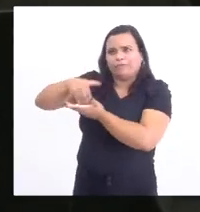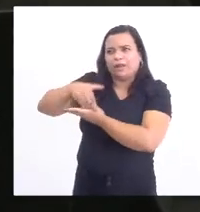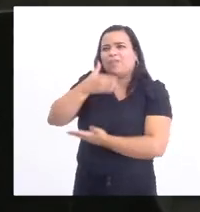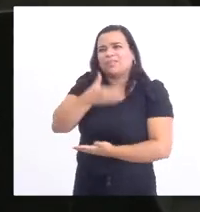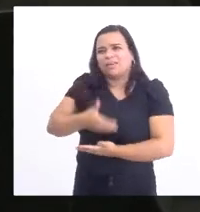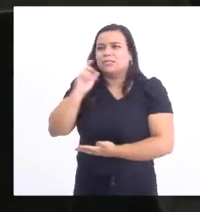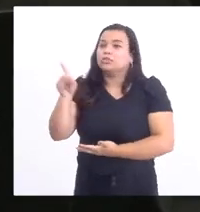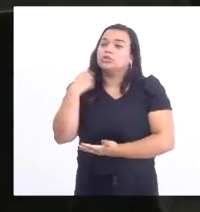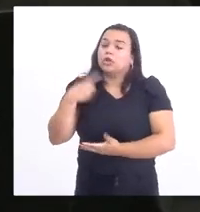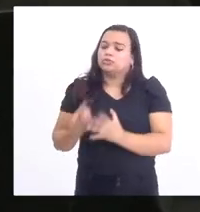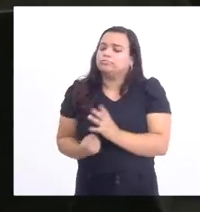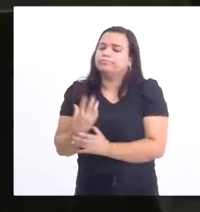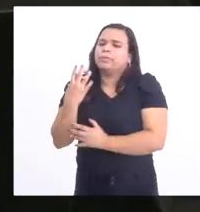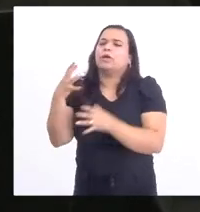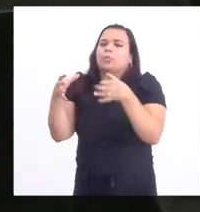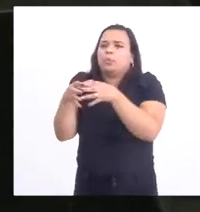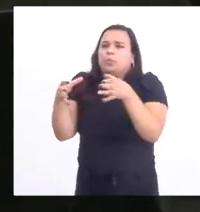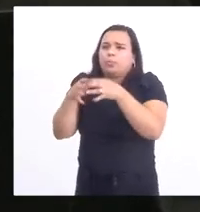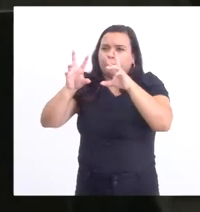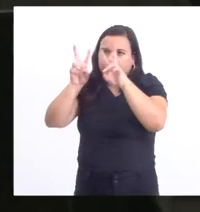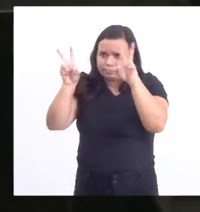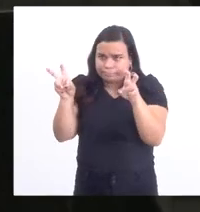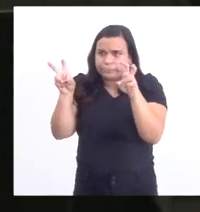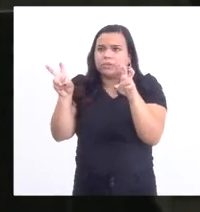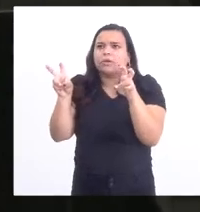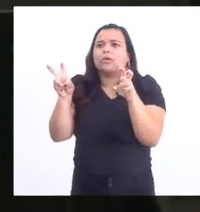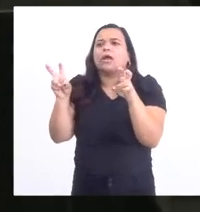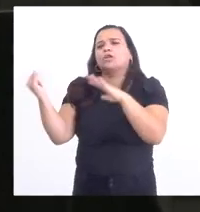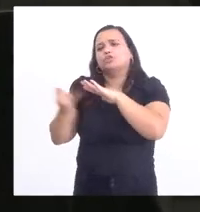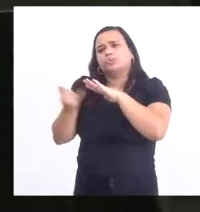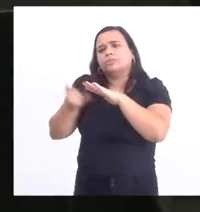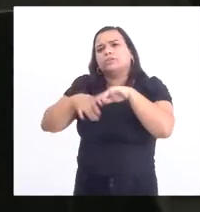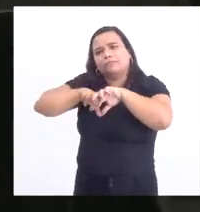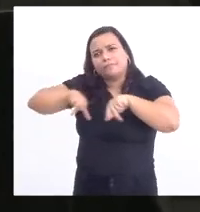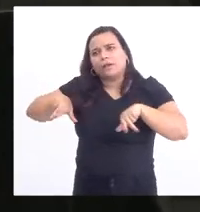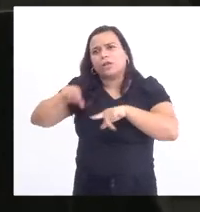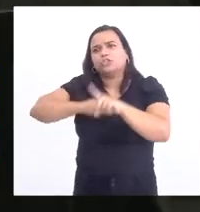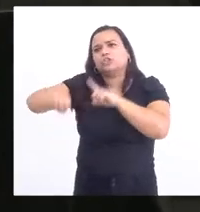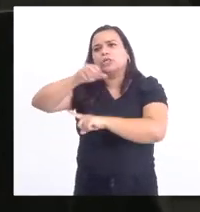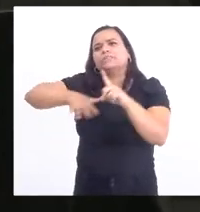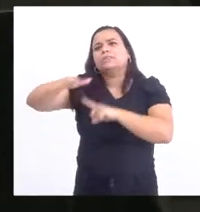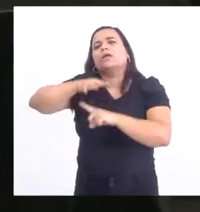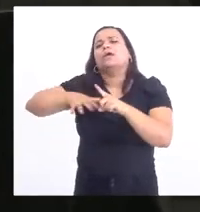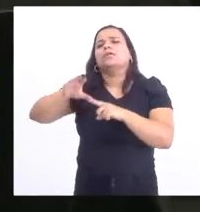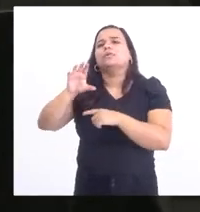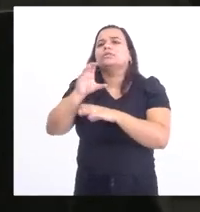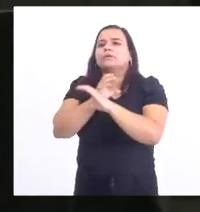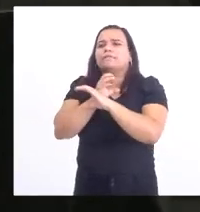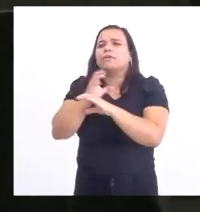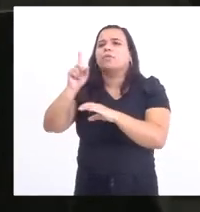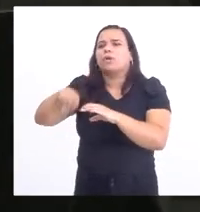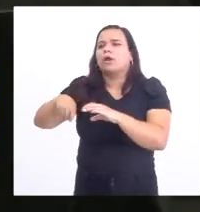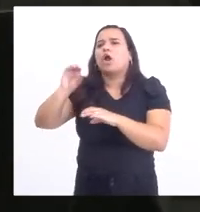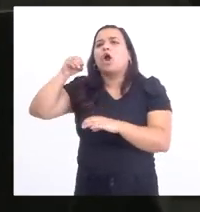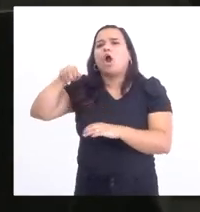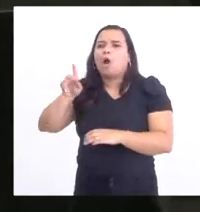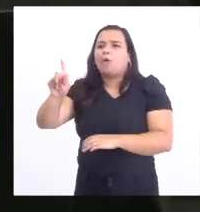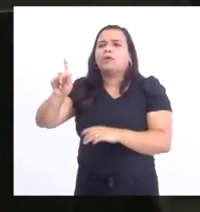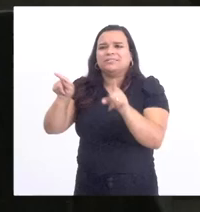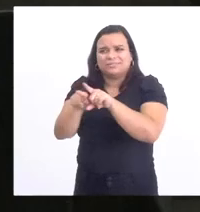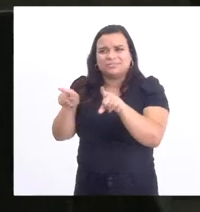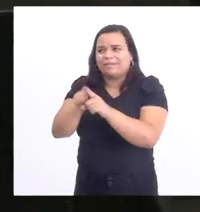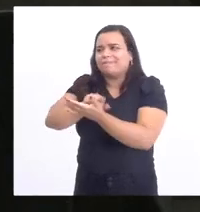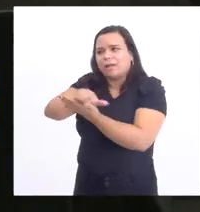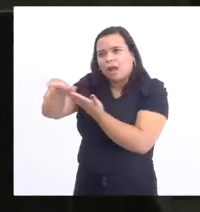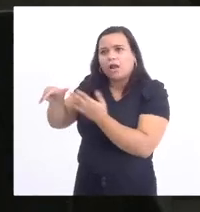de um grupo temático com algumas instituições da sociedade civil, entidades não governamentais, bem